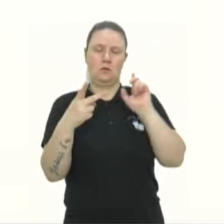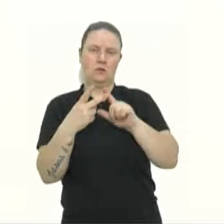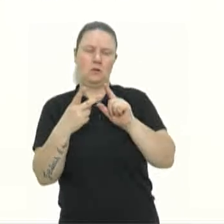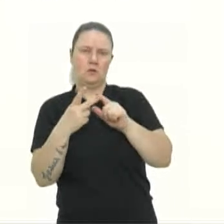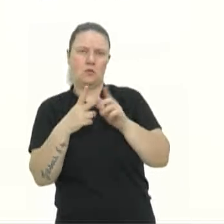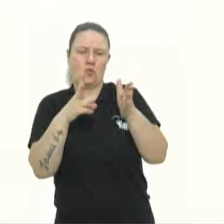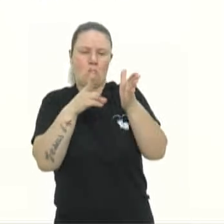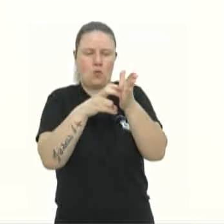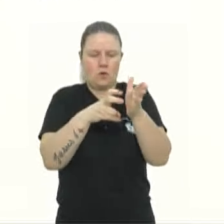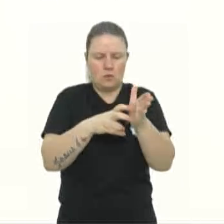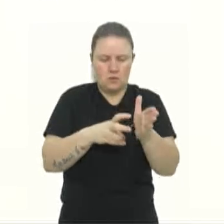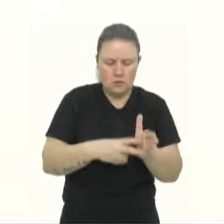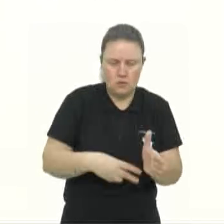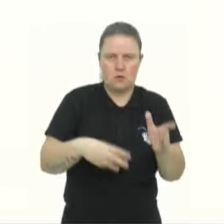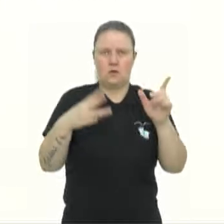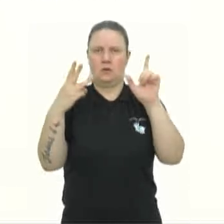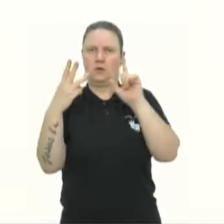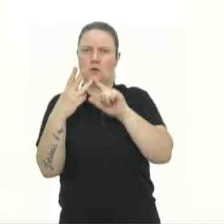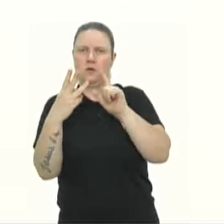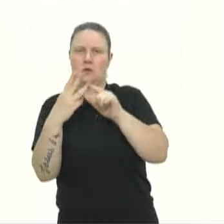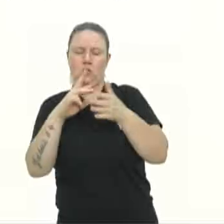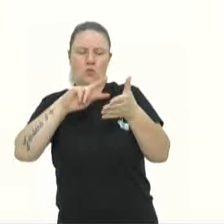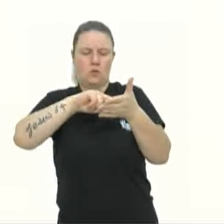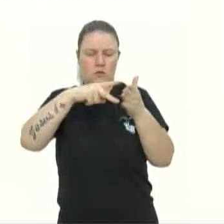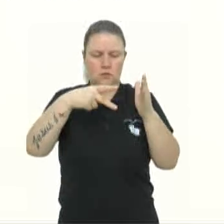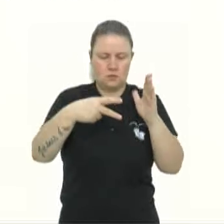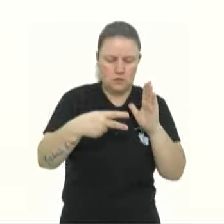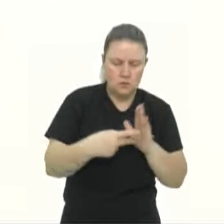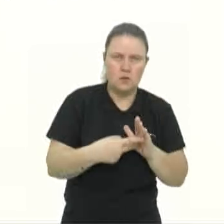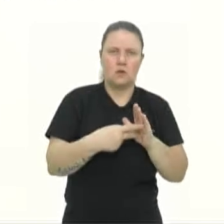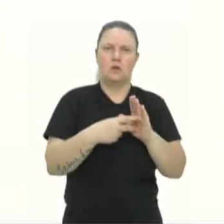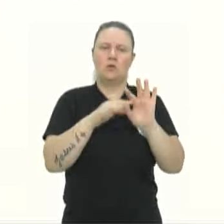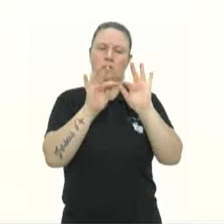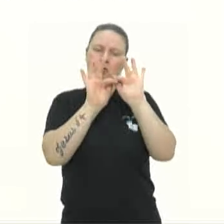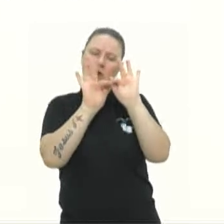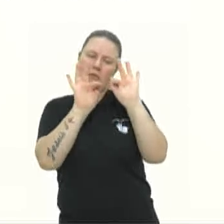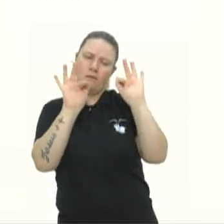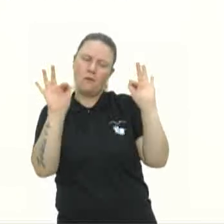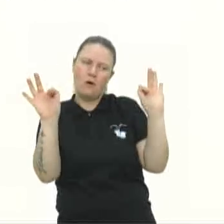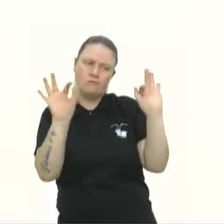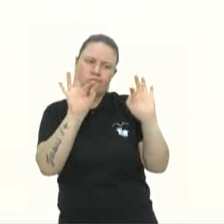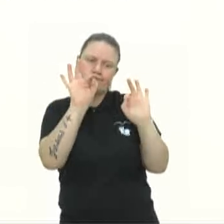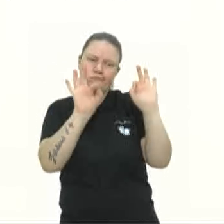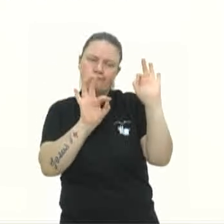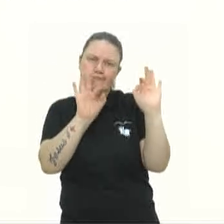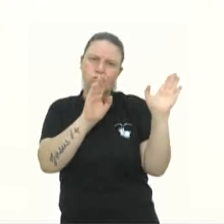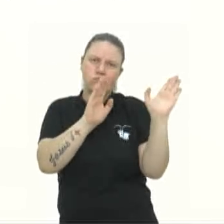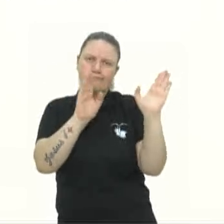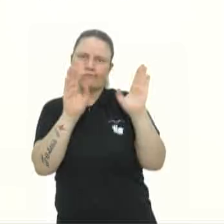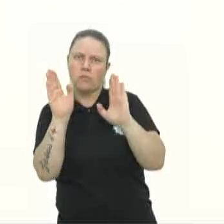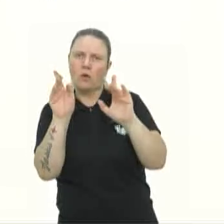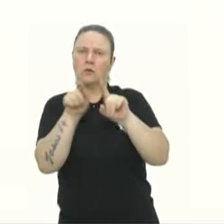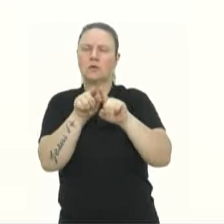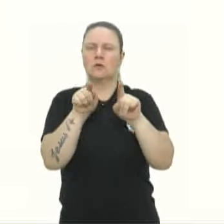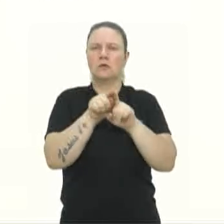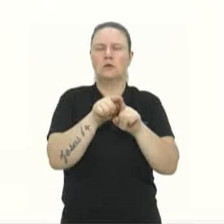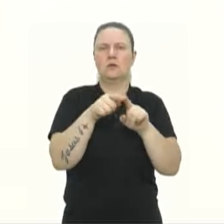vocabulário, significado, organização da frase, né? Então, como a frase está